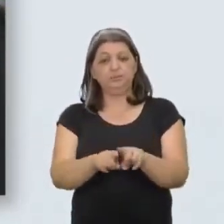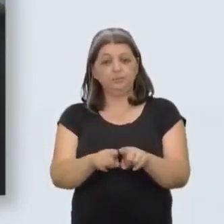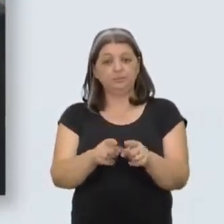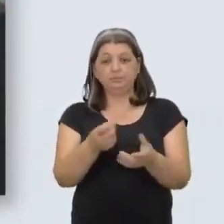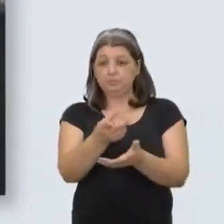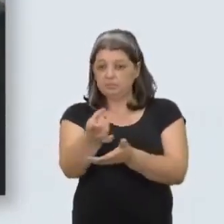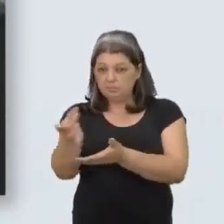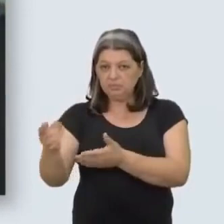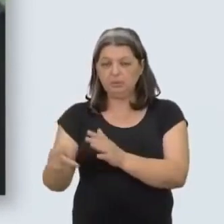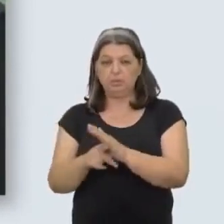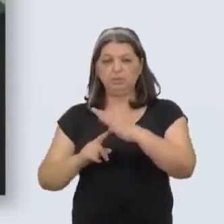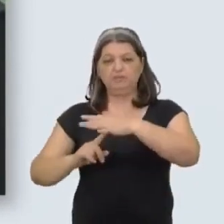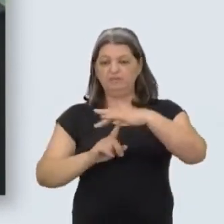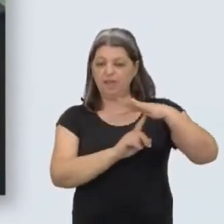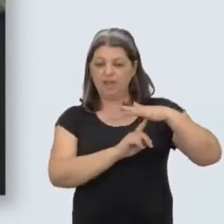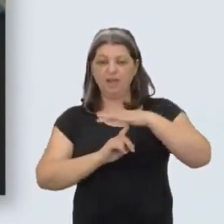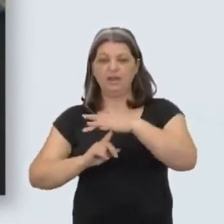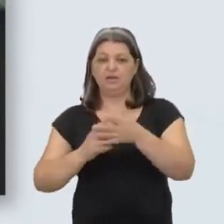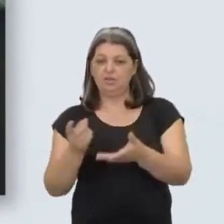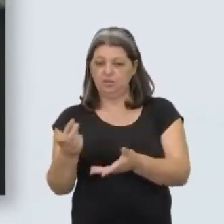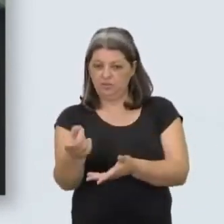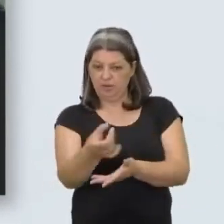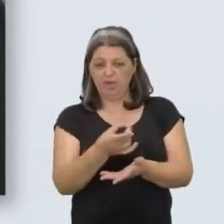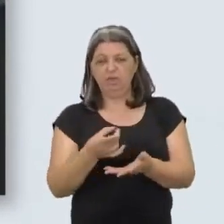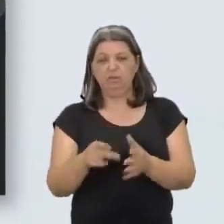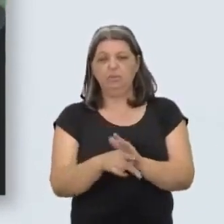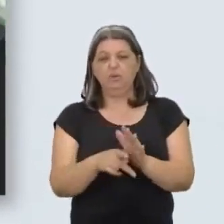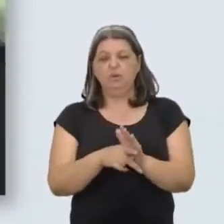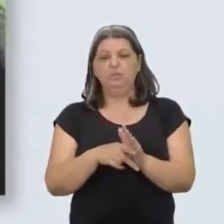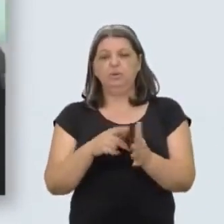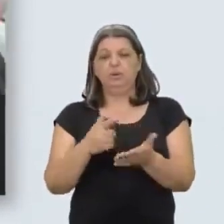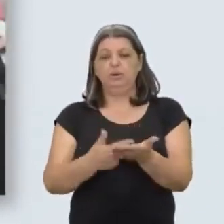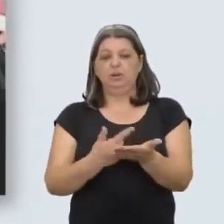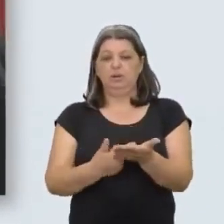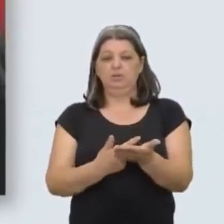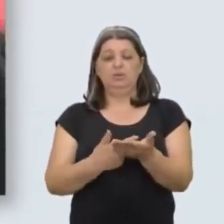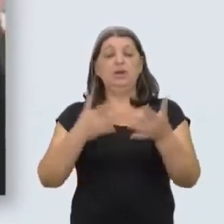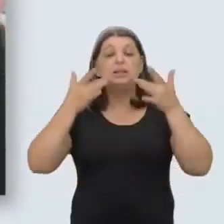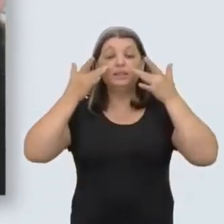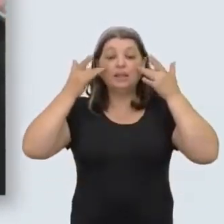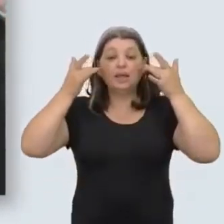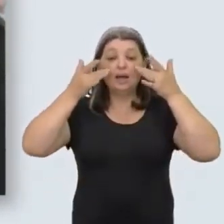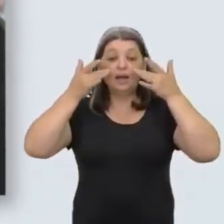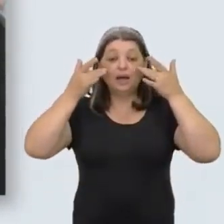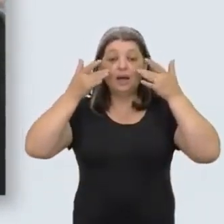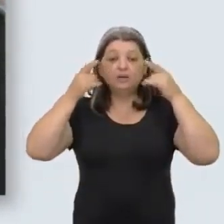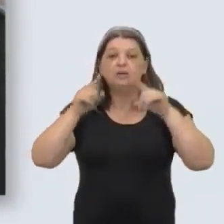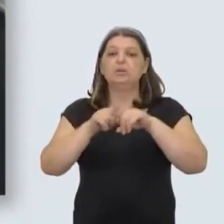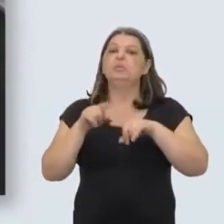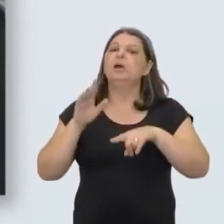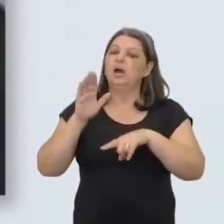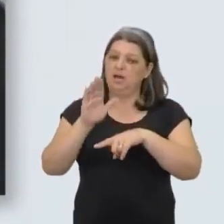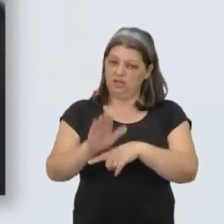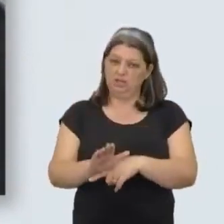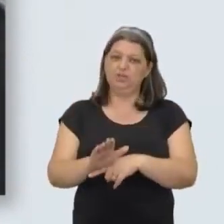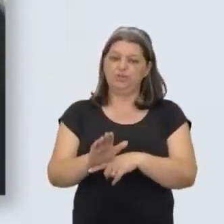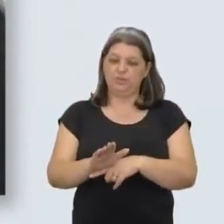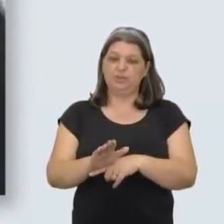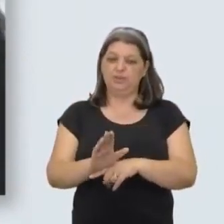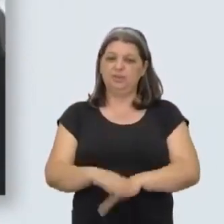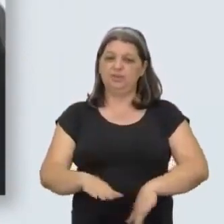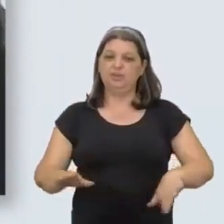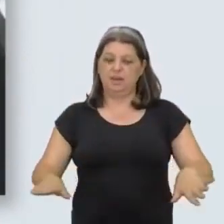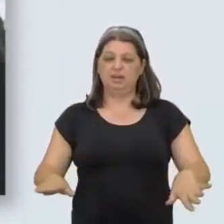Mais feiras, incentivando eles. Como também o teatro, né? Isso ajuda muito bastante, né?